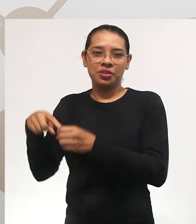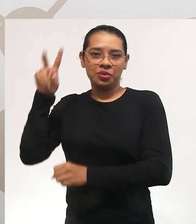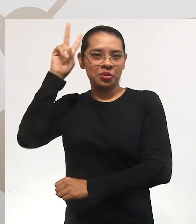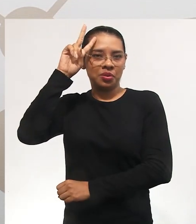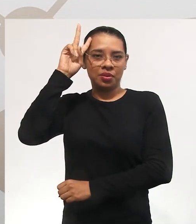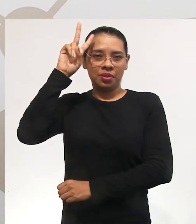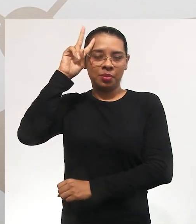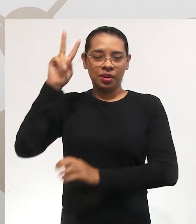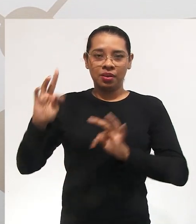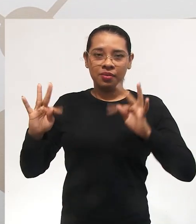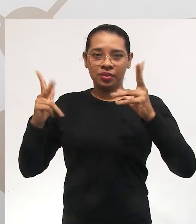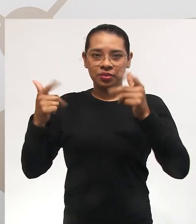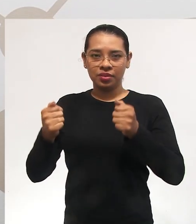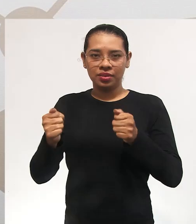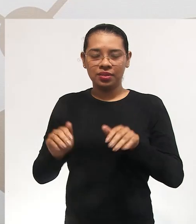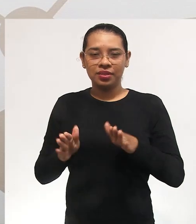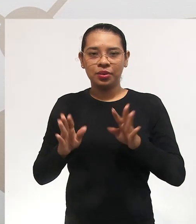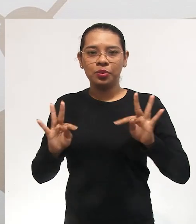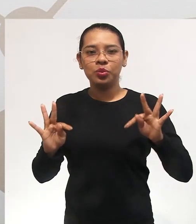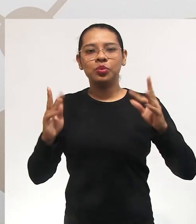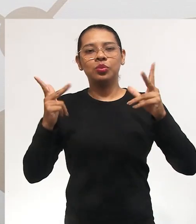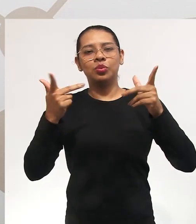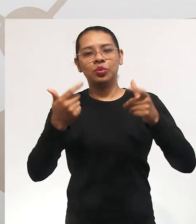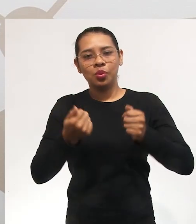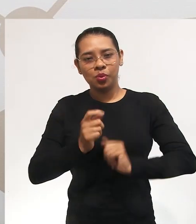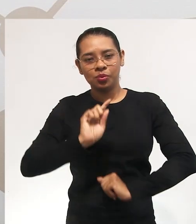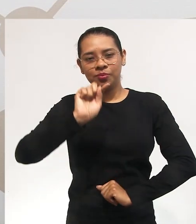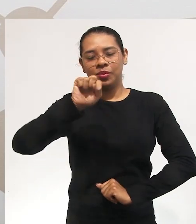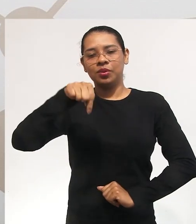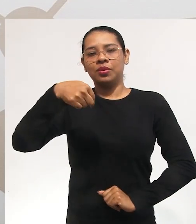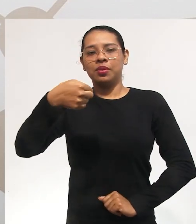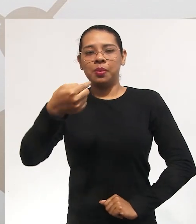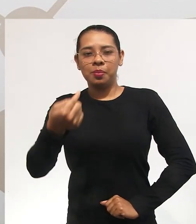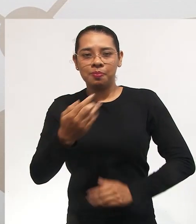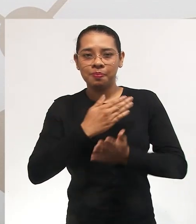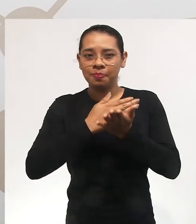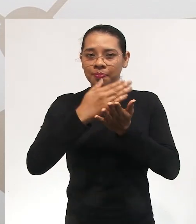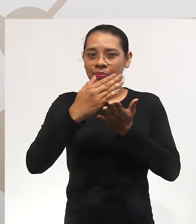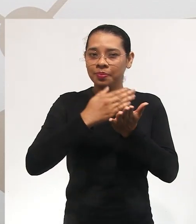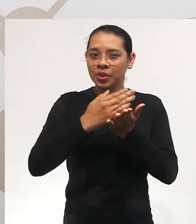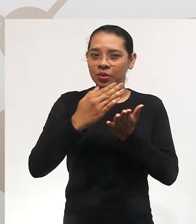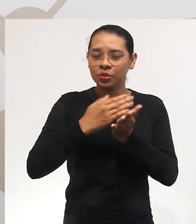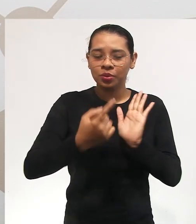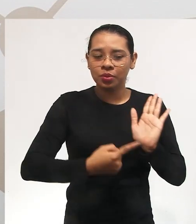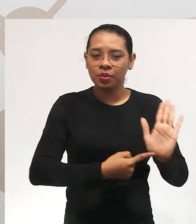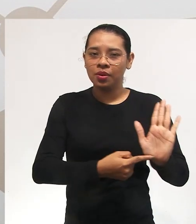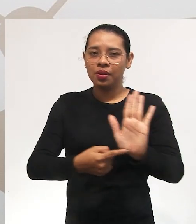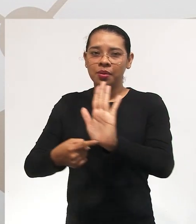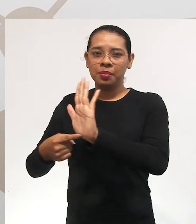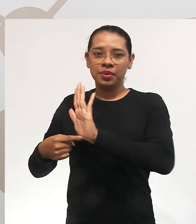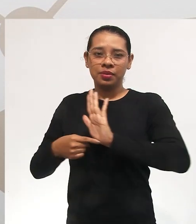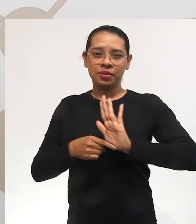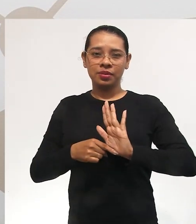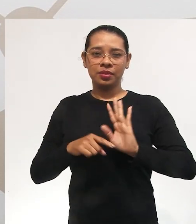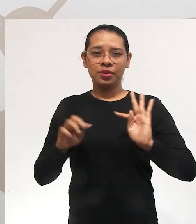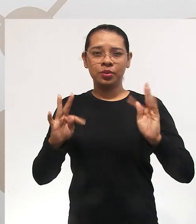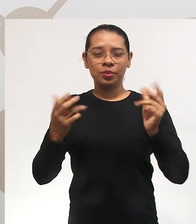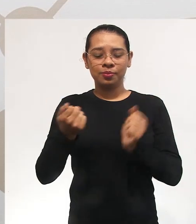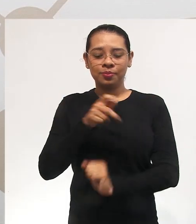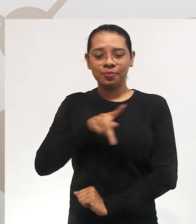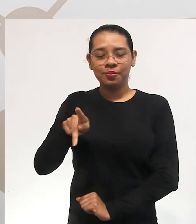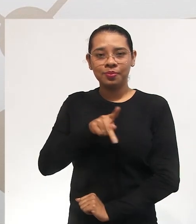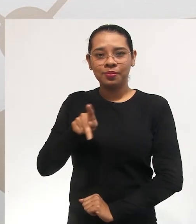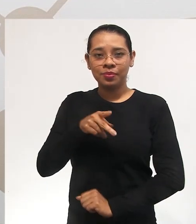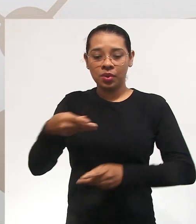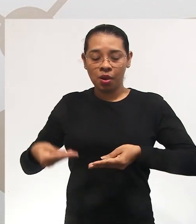curricular para todos. E realmente eles foram publicados, pegou-se o censo escolar, todos os professores, e